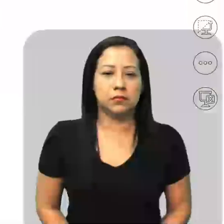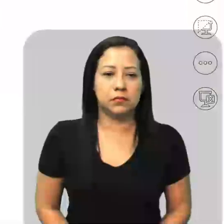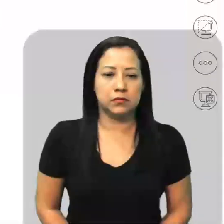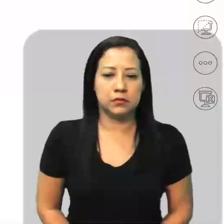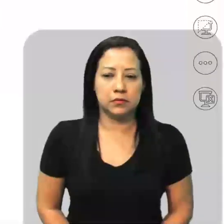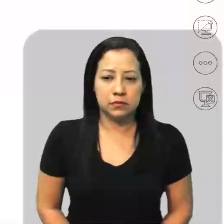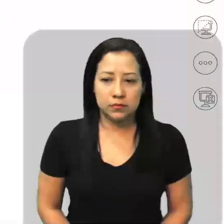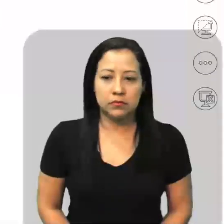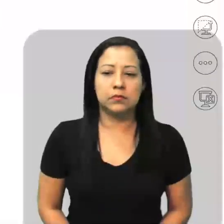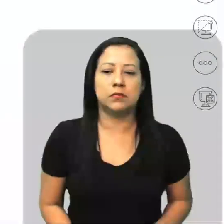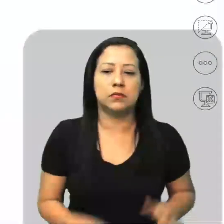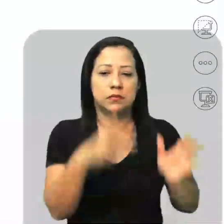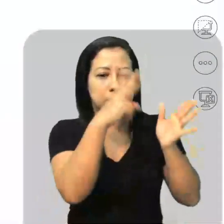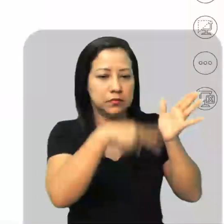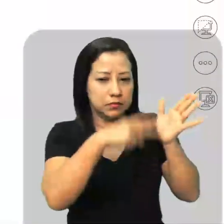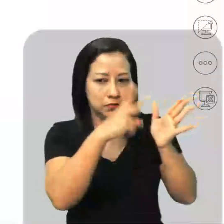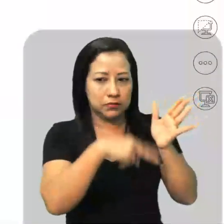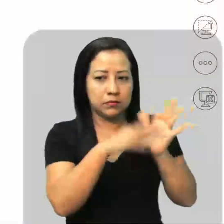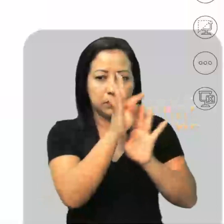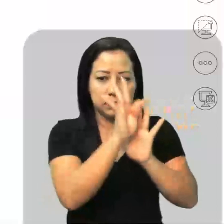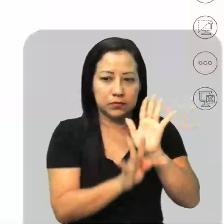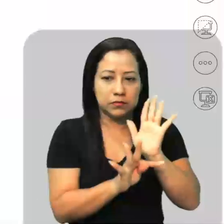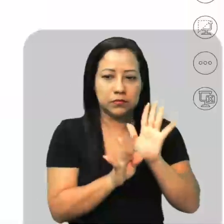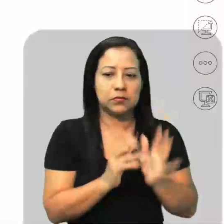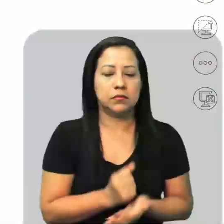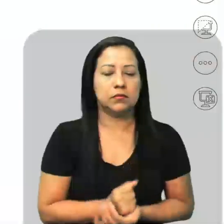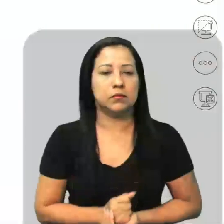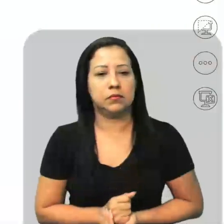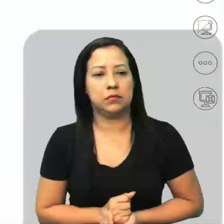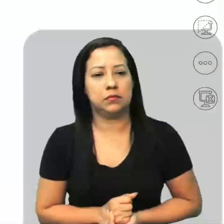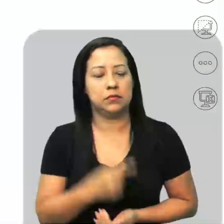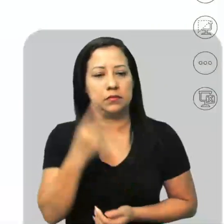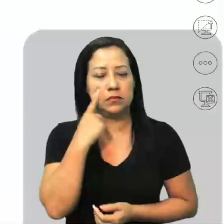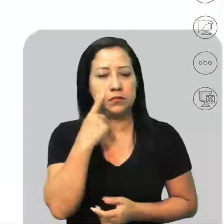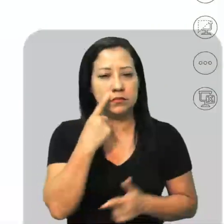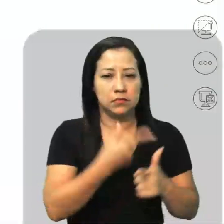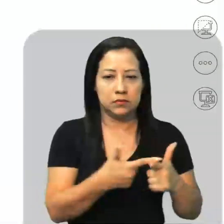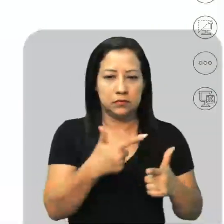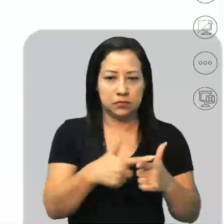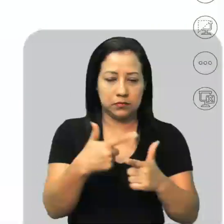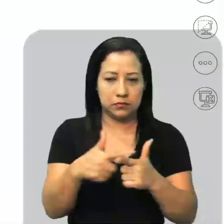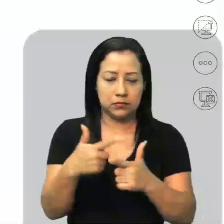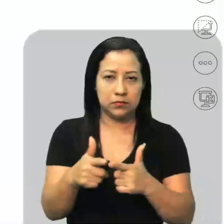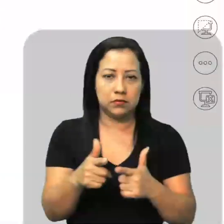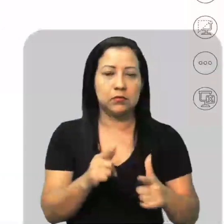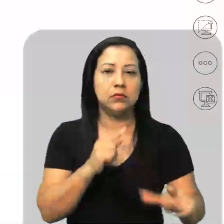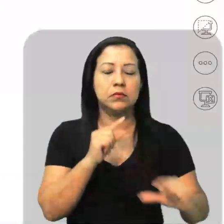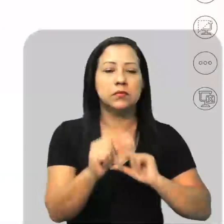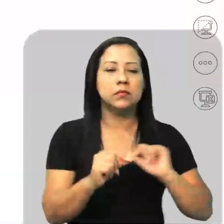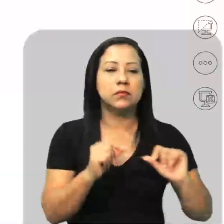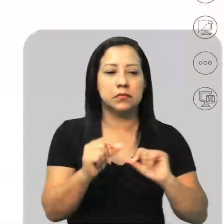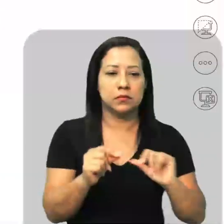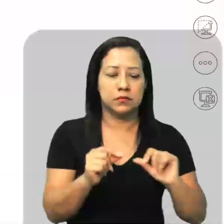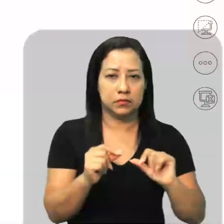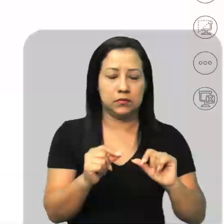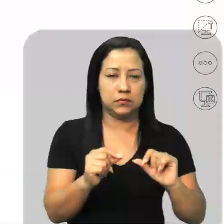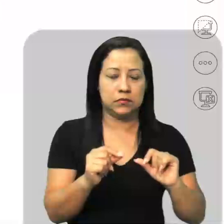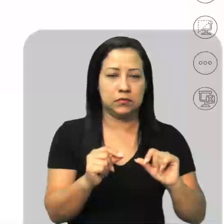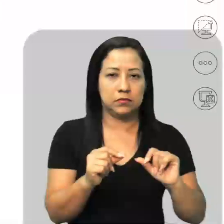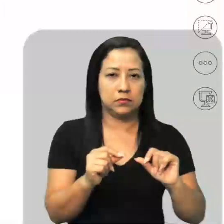Leu o textozinho aí, ó. A queda se dá principalmente em relação às mudanças no modo de vida das mulheres.